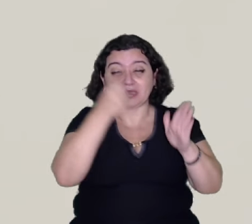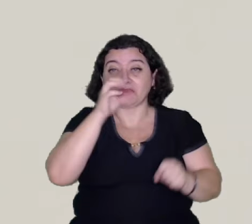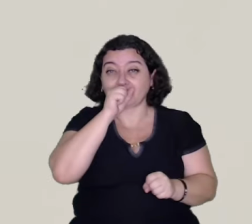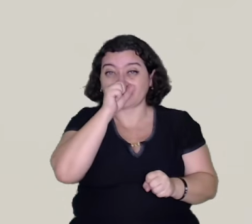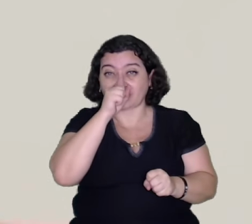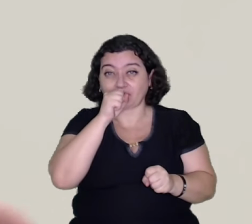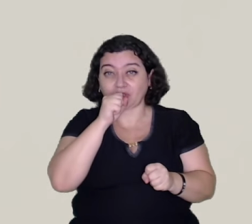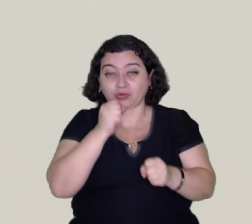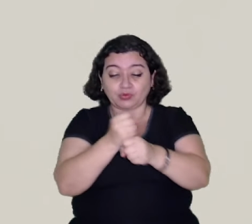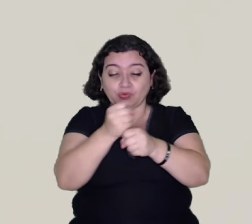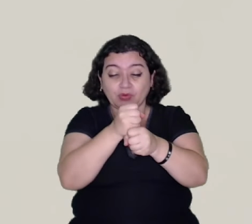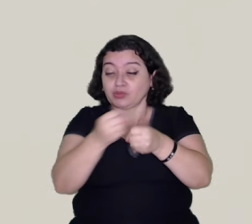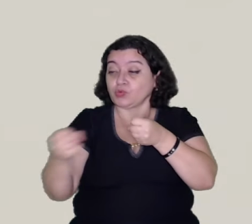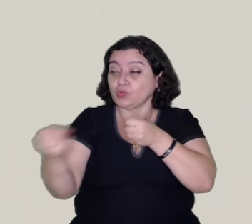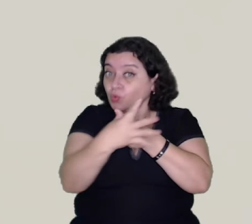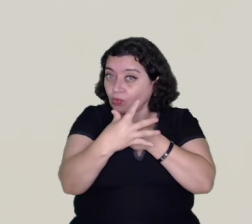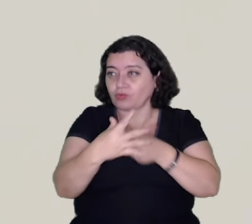ano.